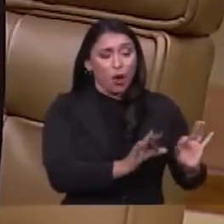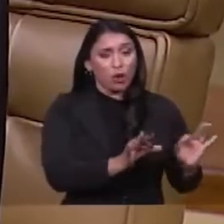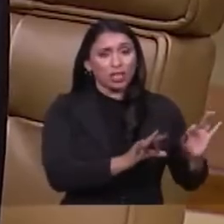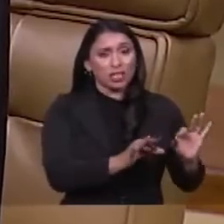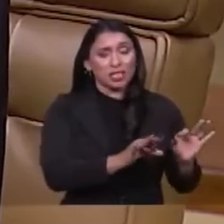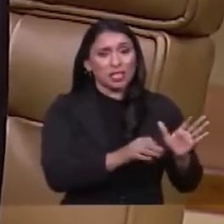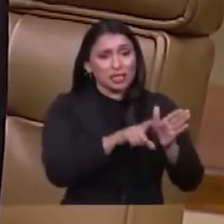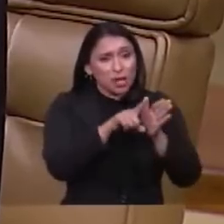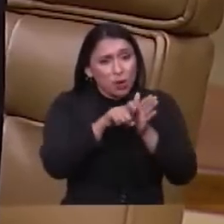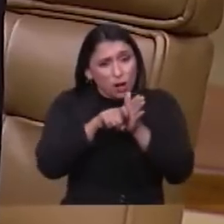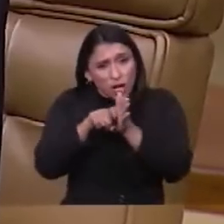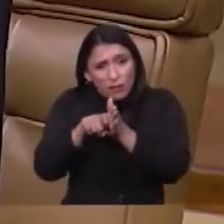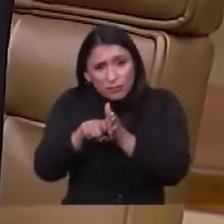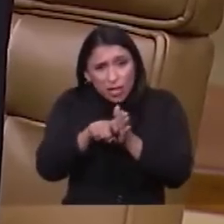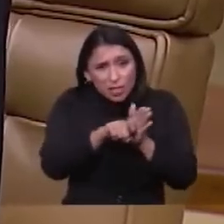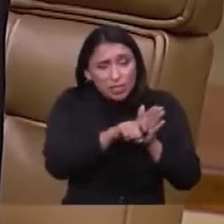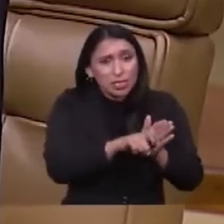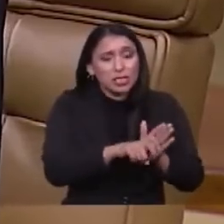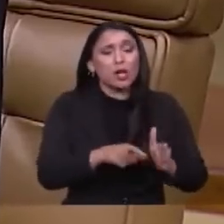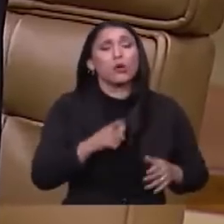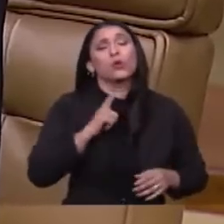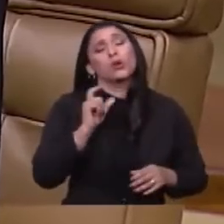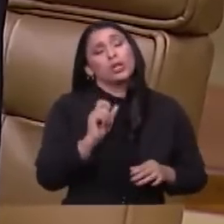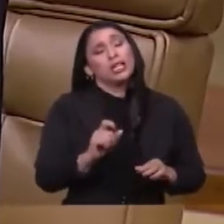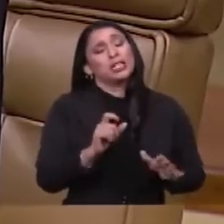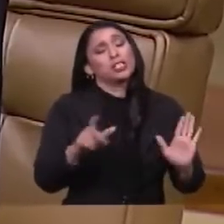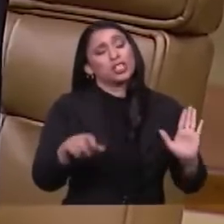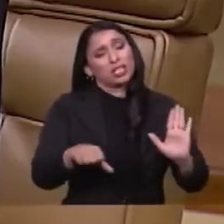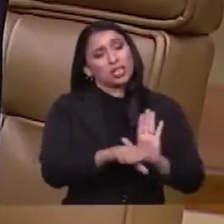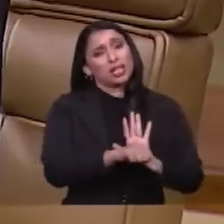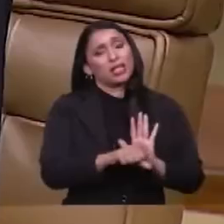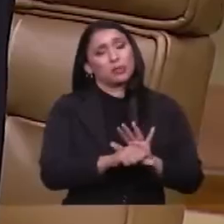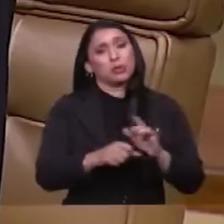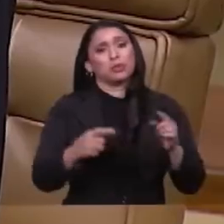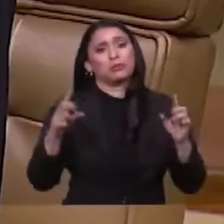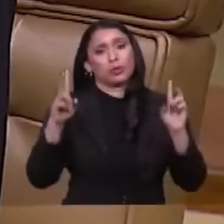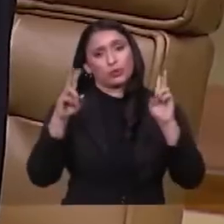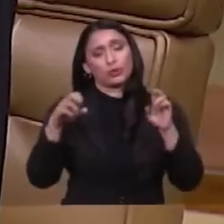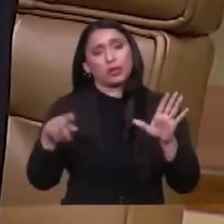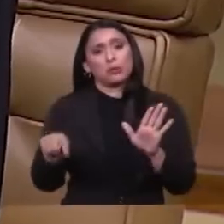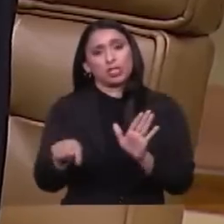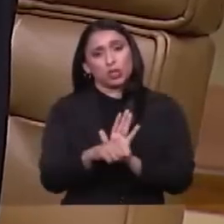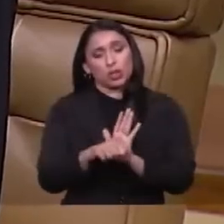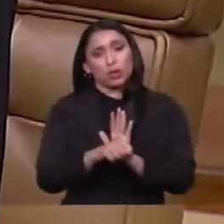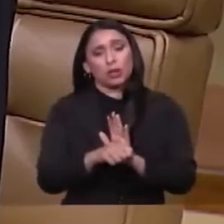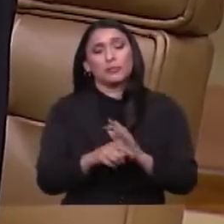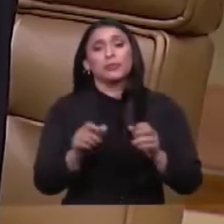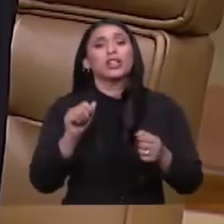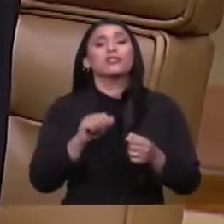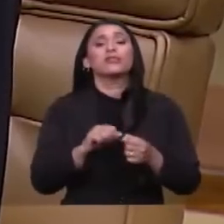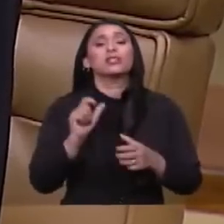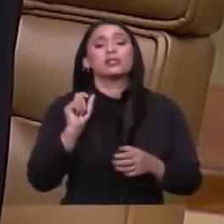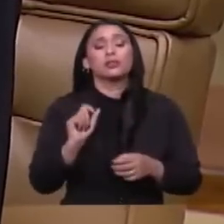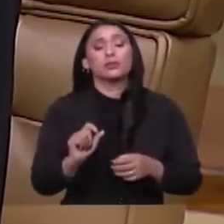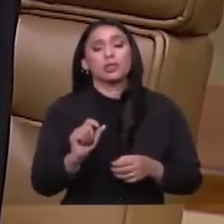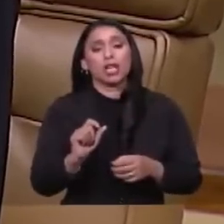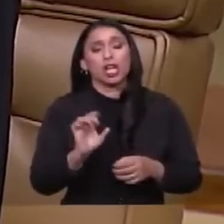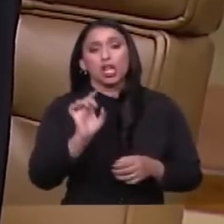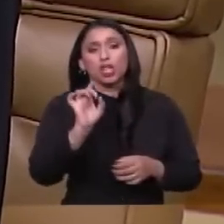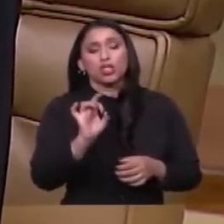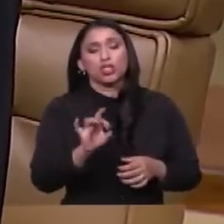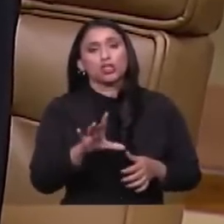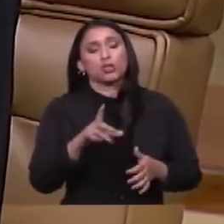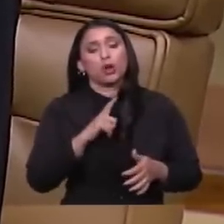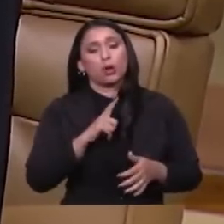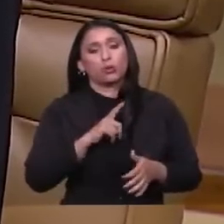e facções criminosas ligadas às drogas. Diante desse cenário, o que fazer? A mera